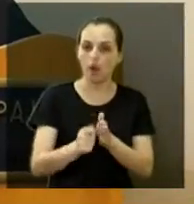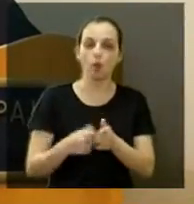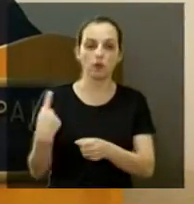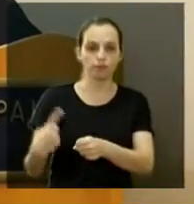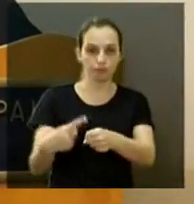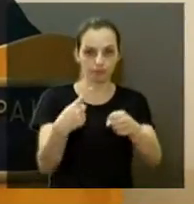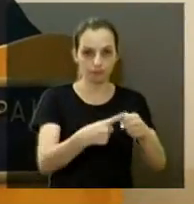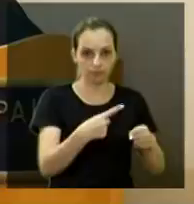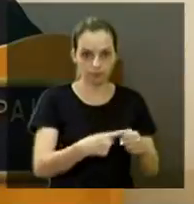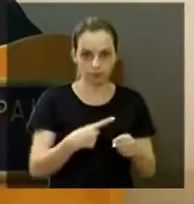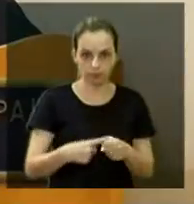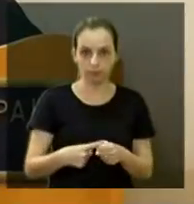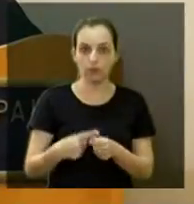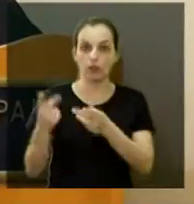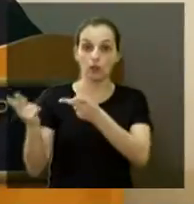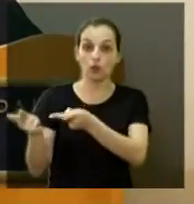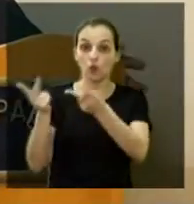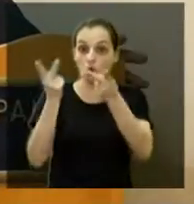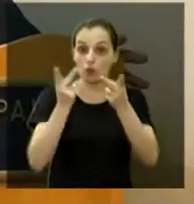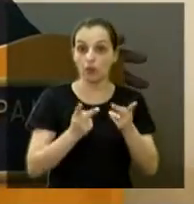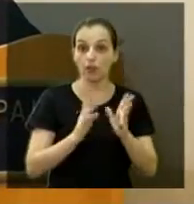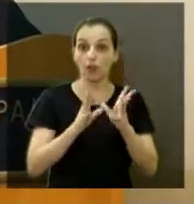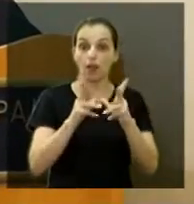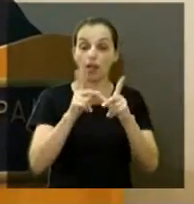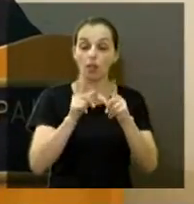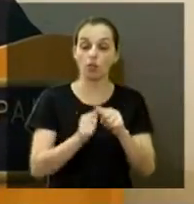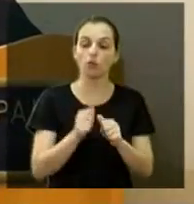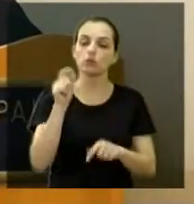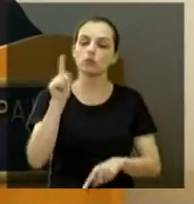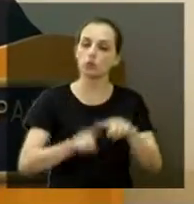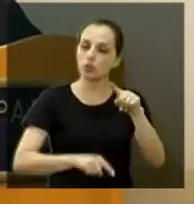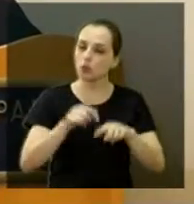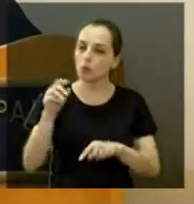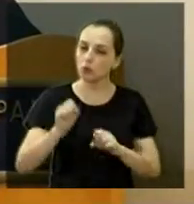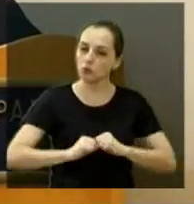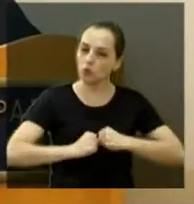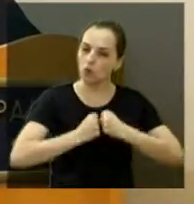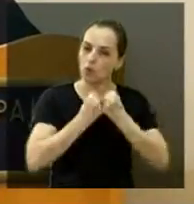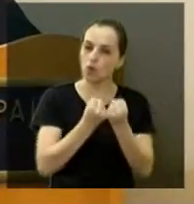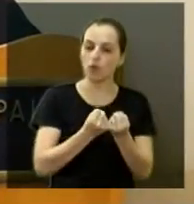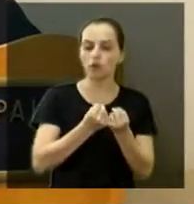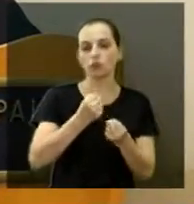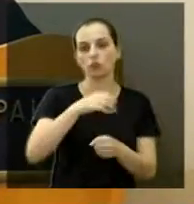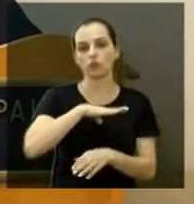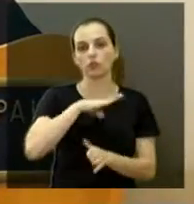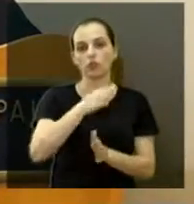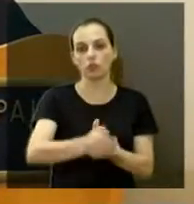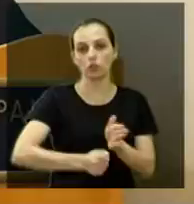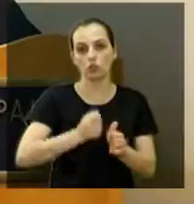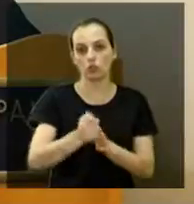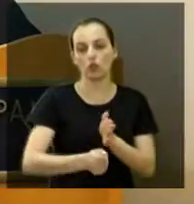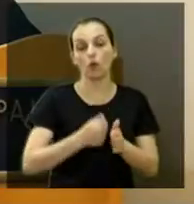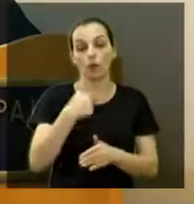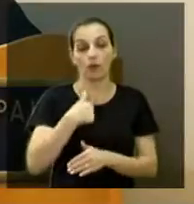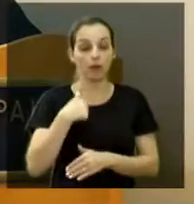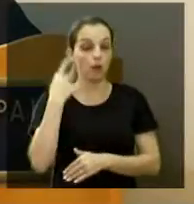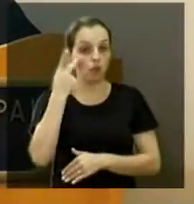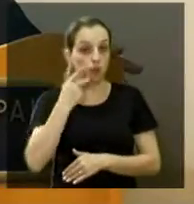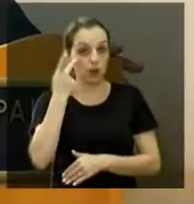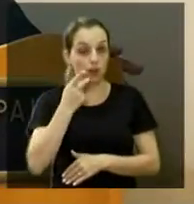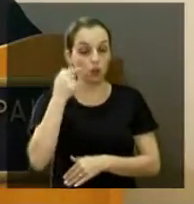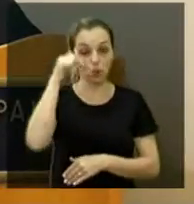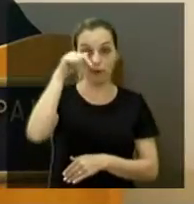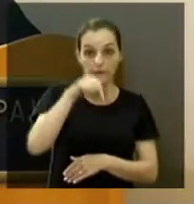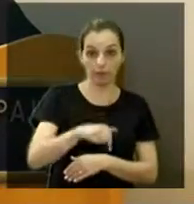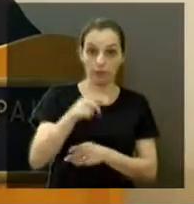orçamento participativo de saber que isso é um instrumento muito forte para a nossa cidade de Araraquara. E eu, como vereador de Araraquara, estou convidando